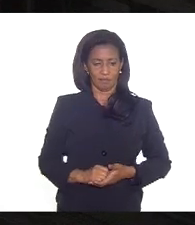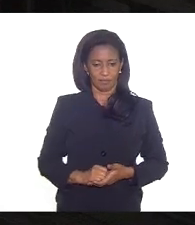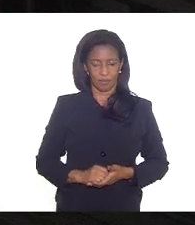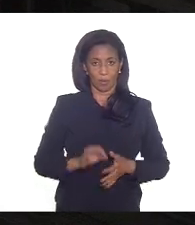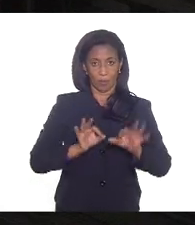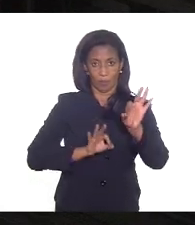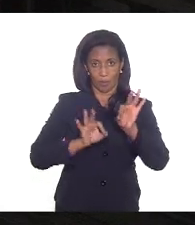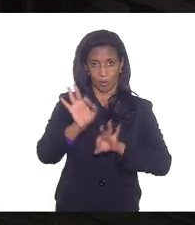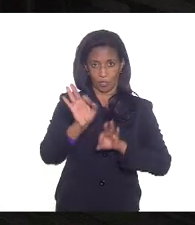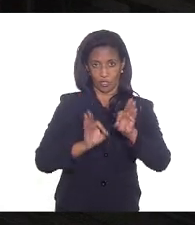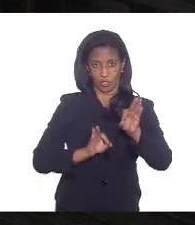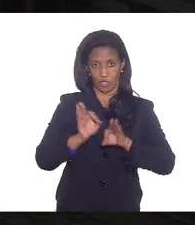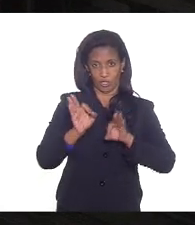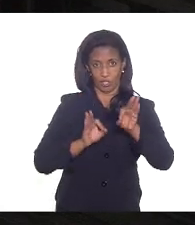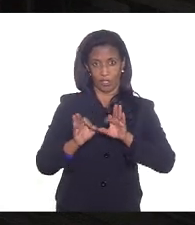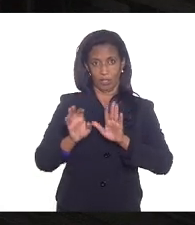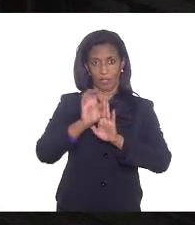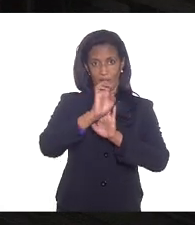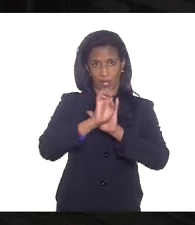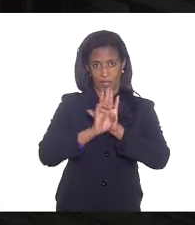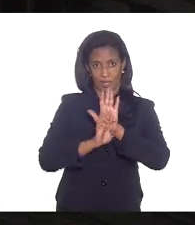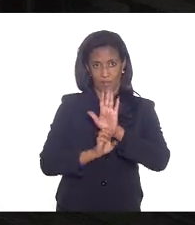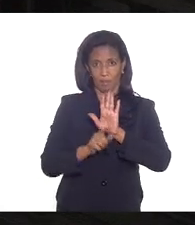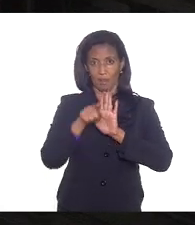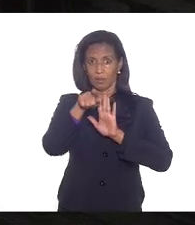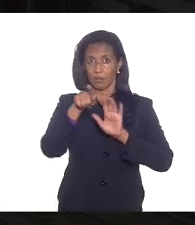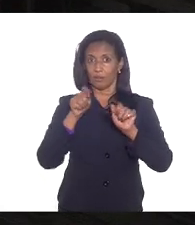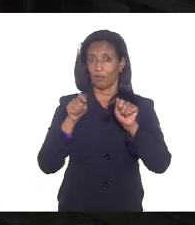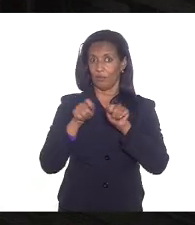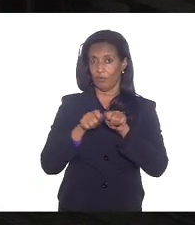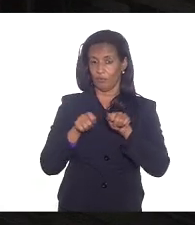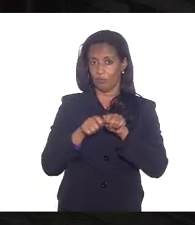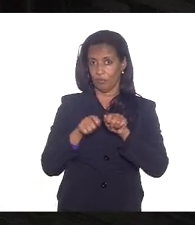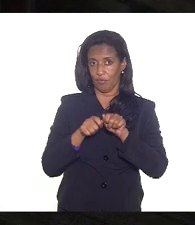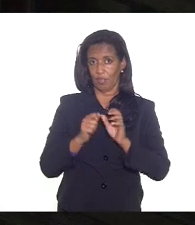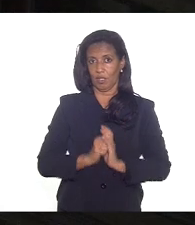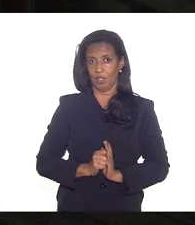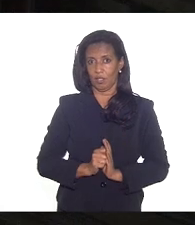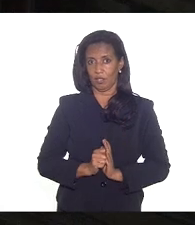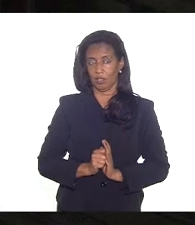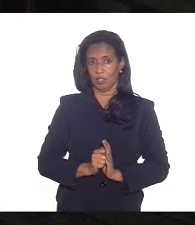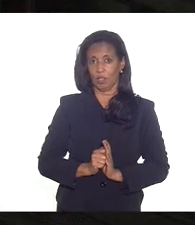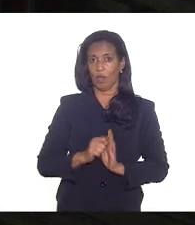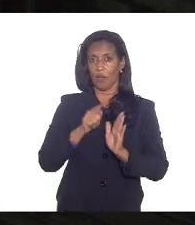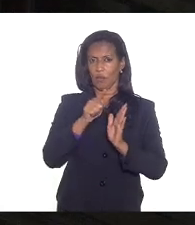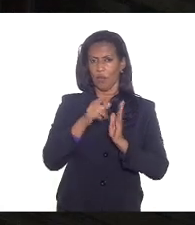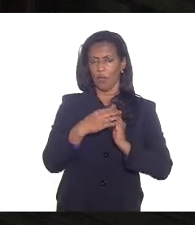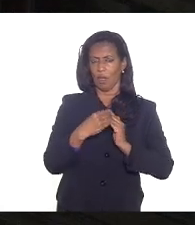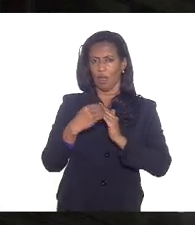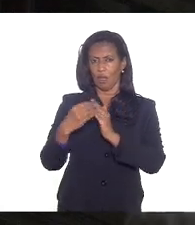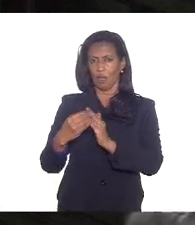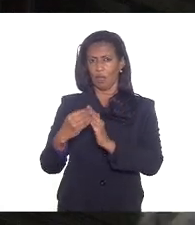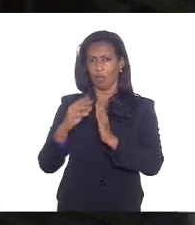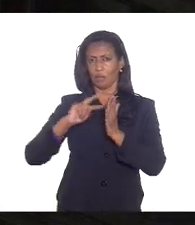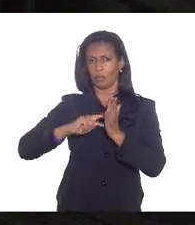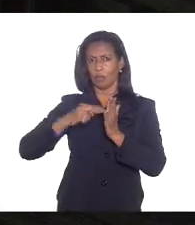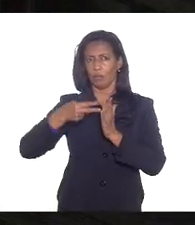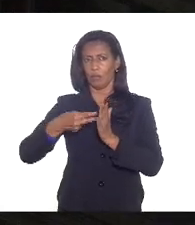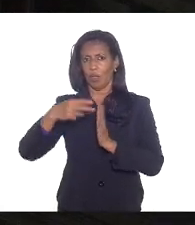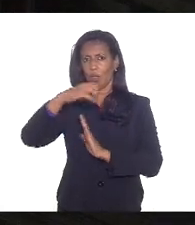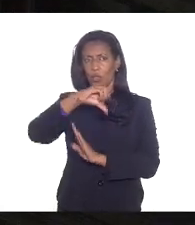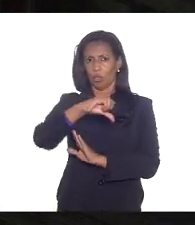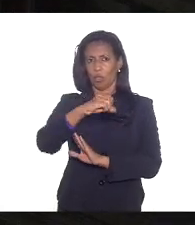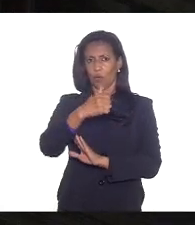projeto as emendas que o senhor fez foi levando esse projeto com uma alteração à